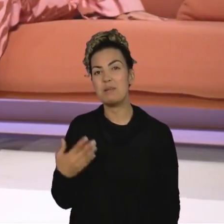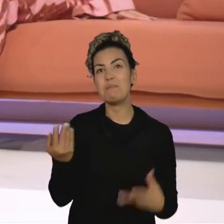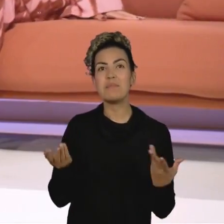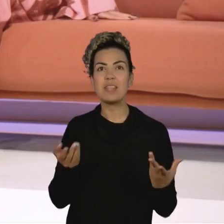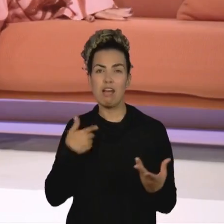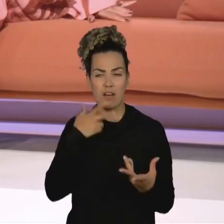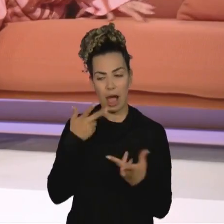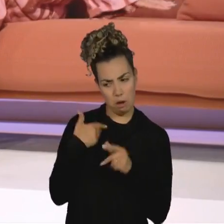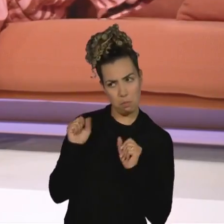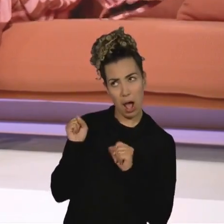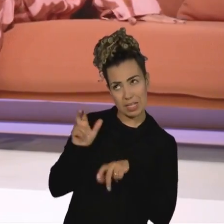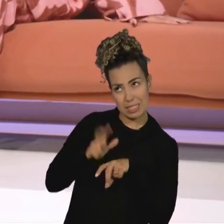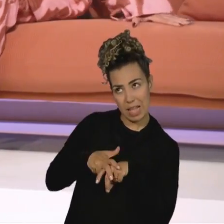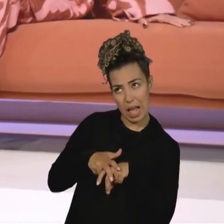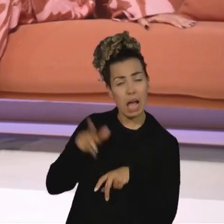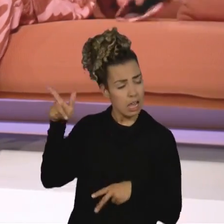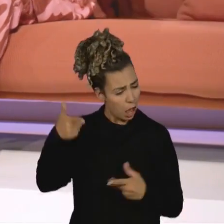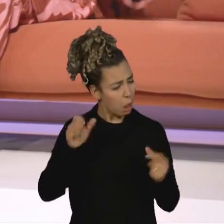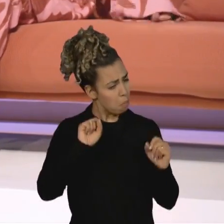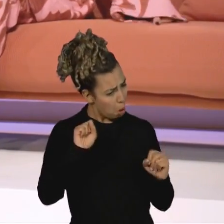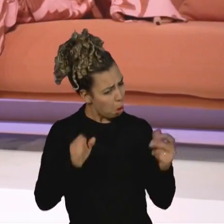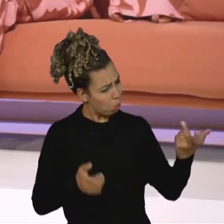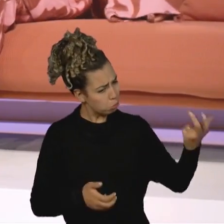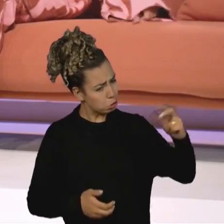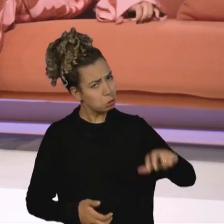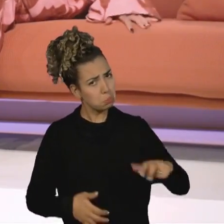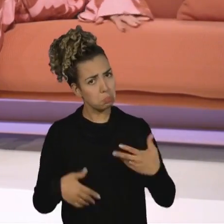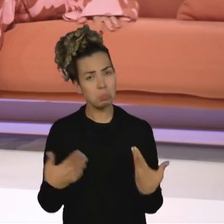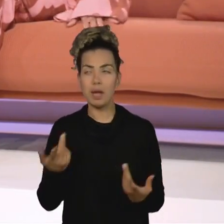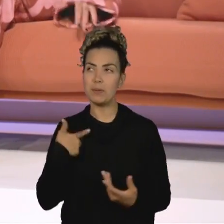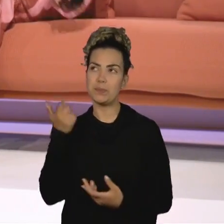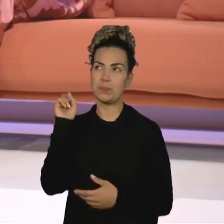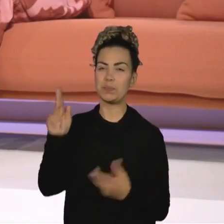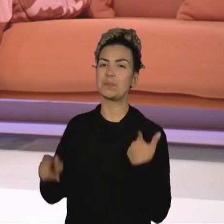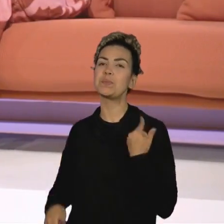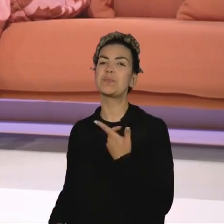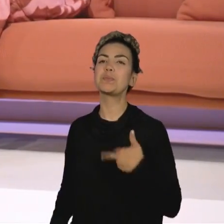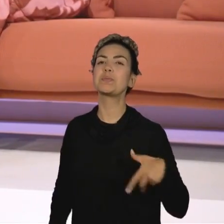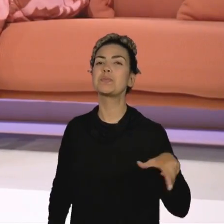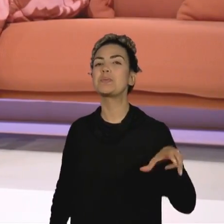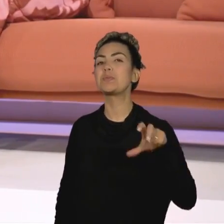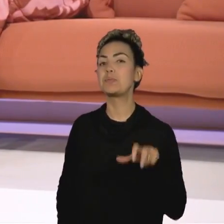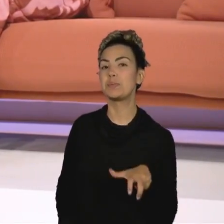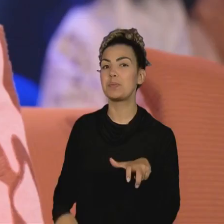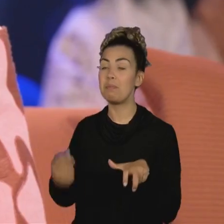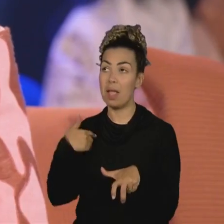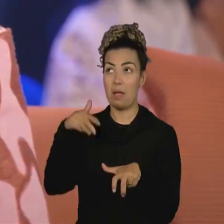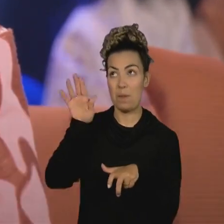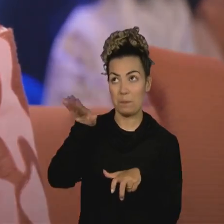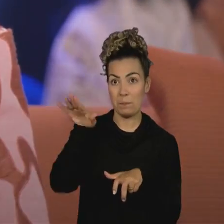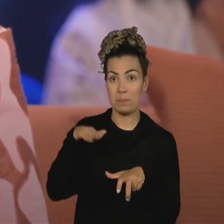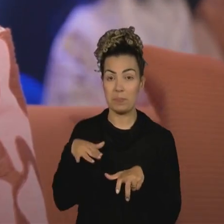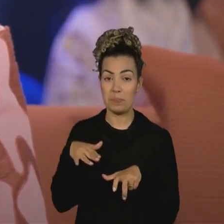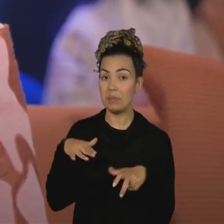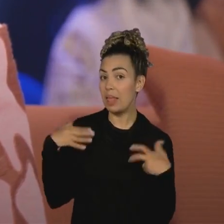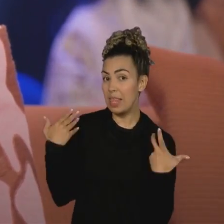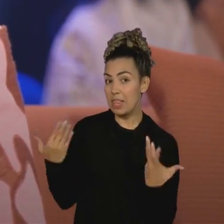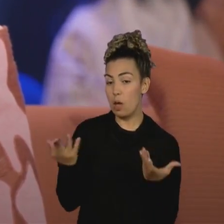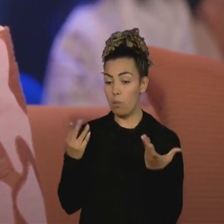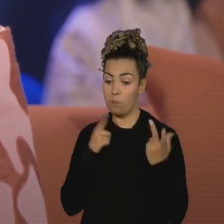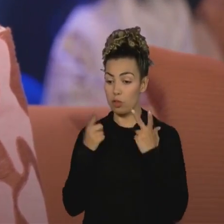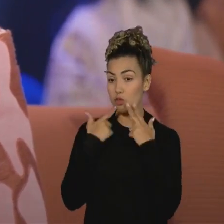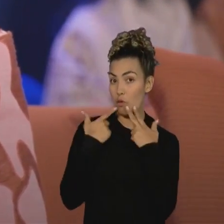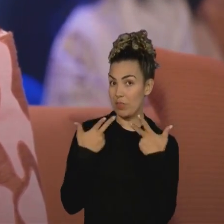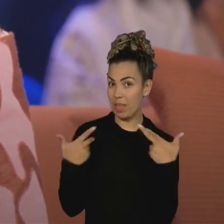Aí eu falei: posso sentar? Aí ela: pode, meu amor, claro, não sei o quê. Eu sentei. E eu falei para ela: então, eu queria te contar uma